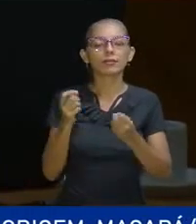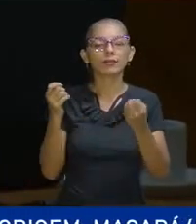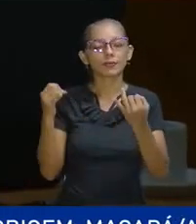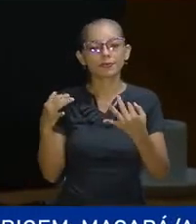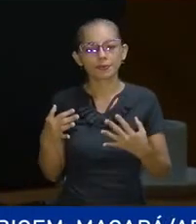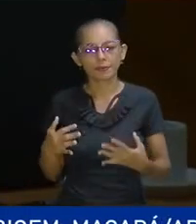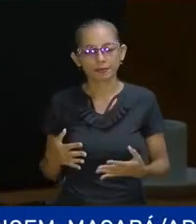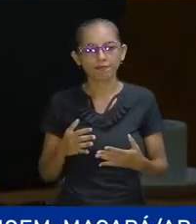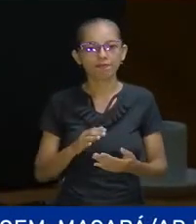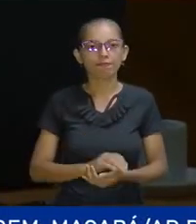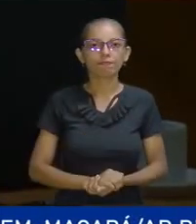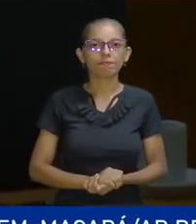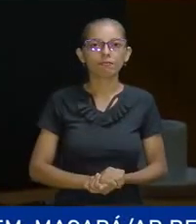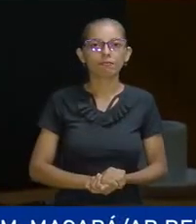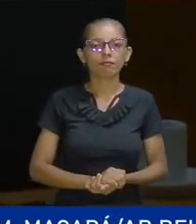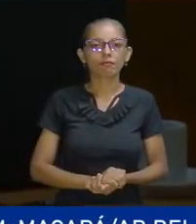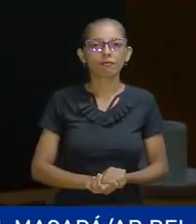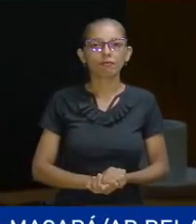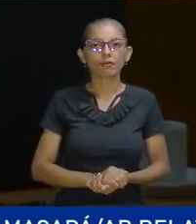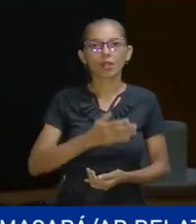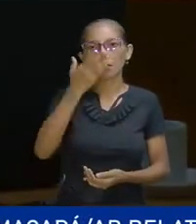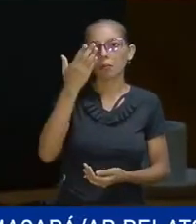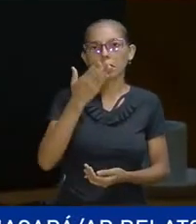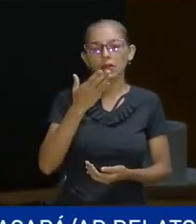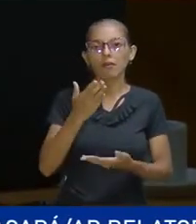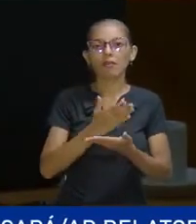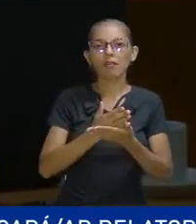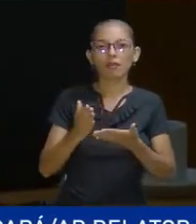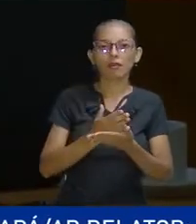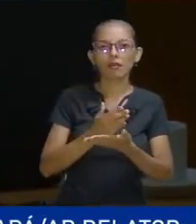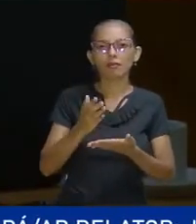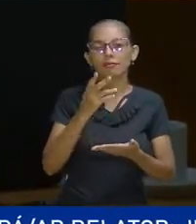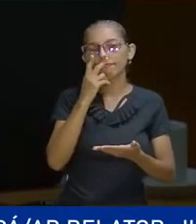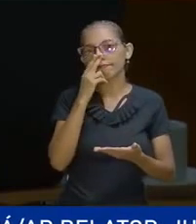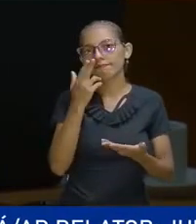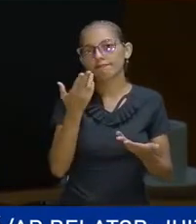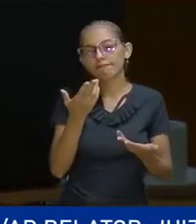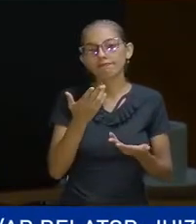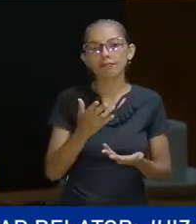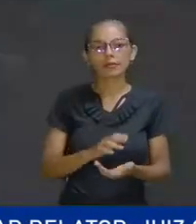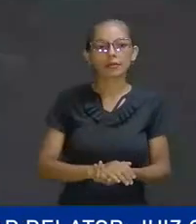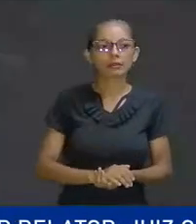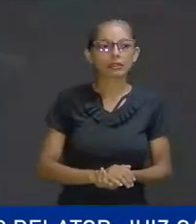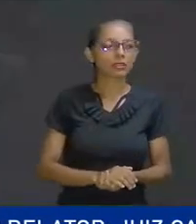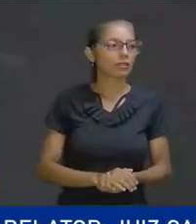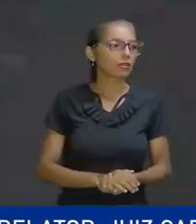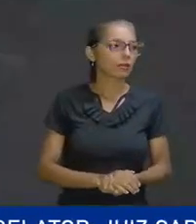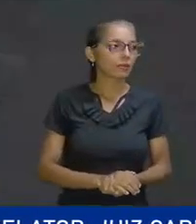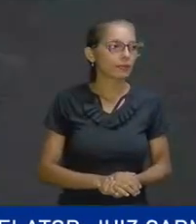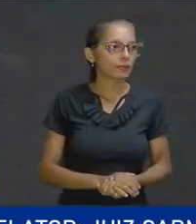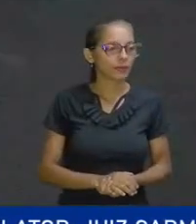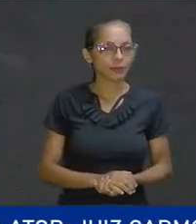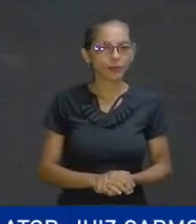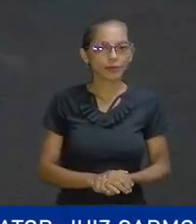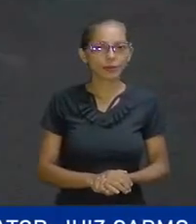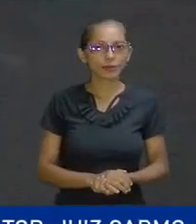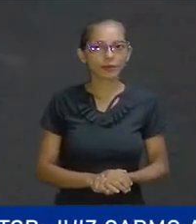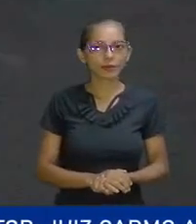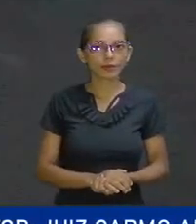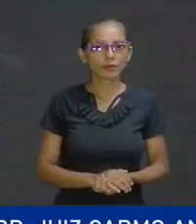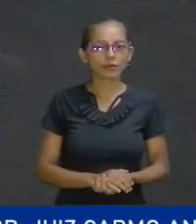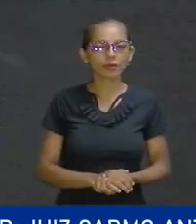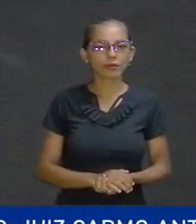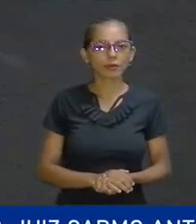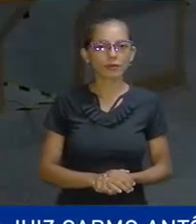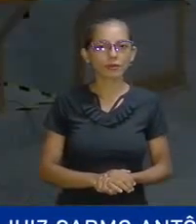das provas produzidas, eu sou pela improcedência dos pedidos. Esse é meu voto. Vota juiz Anselmo